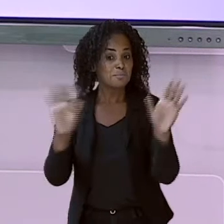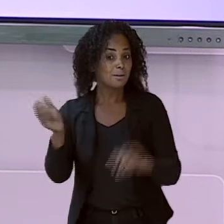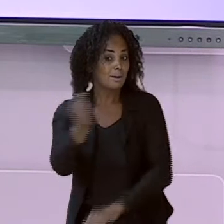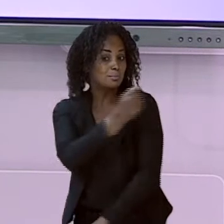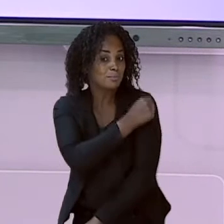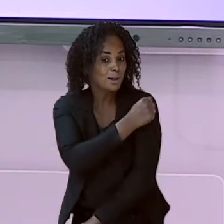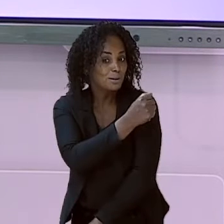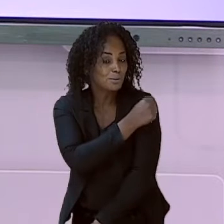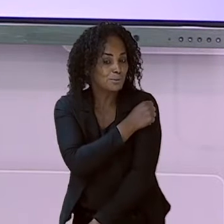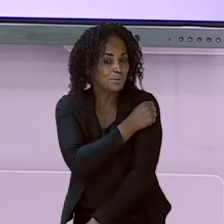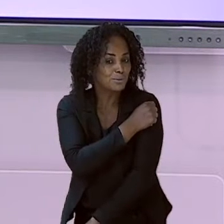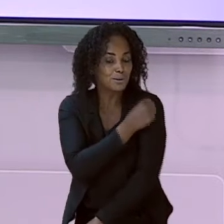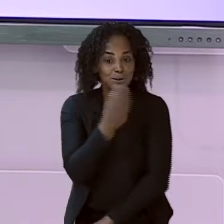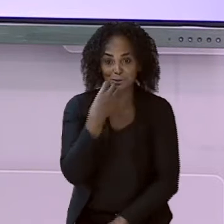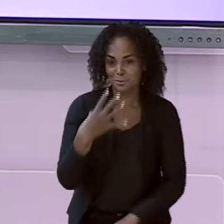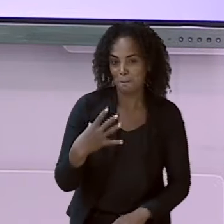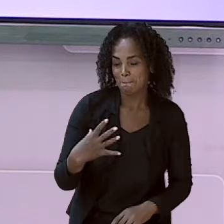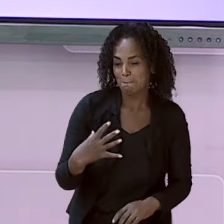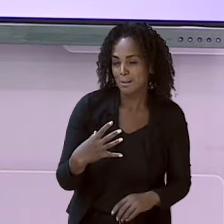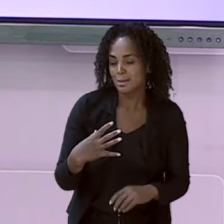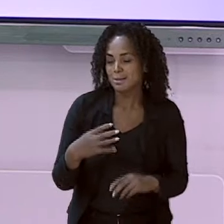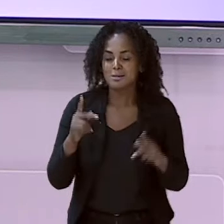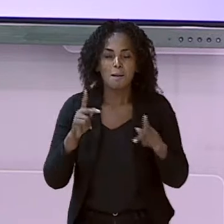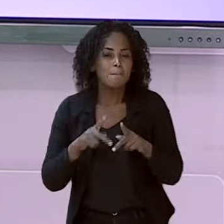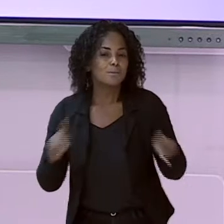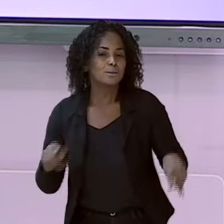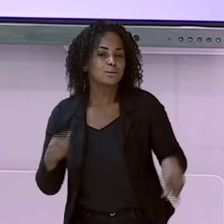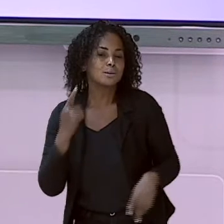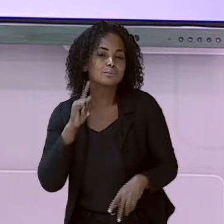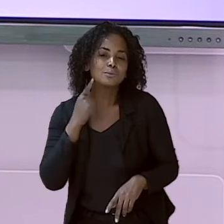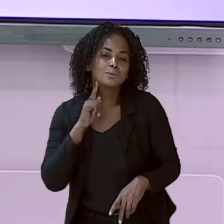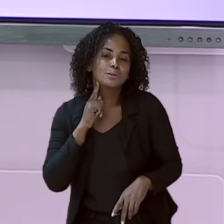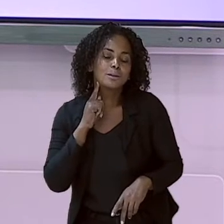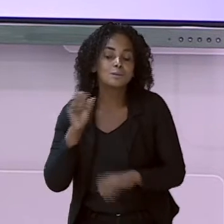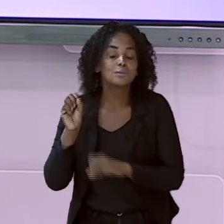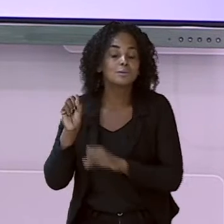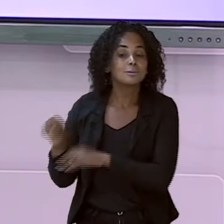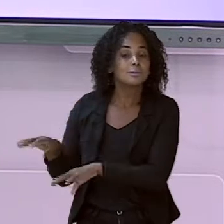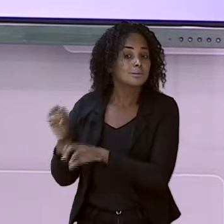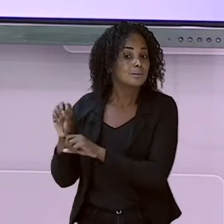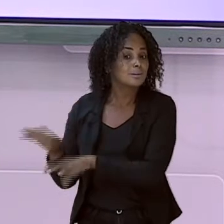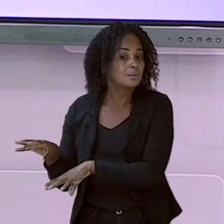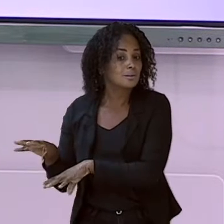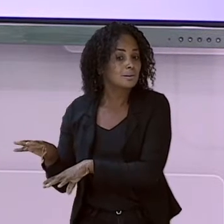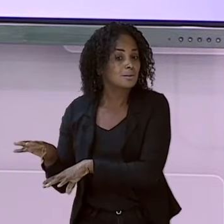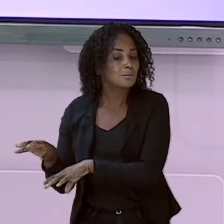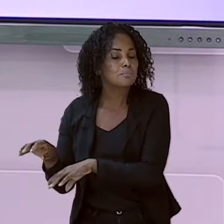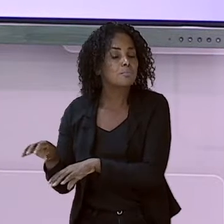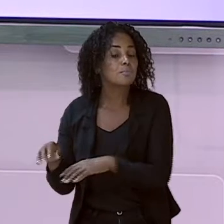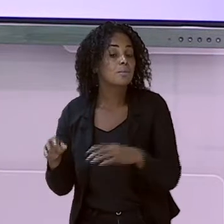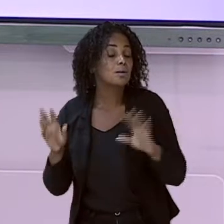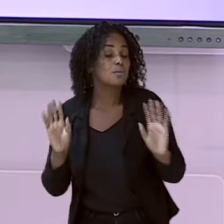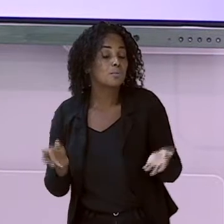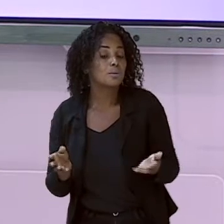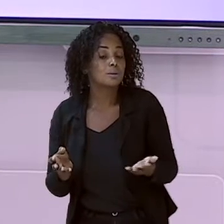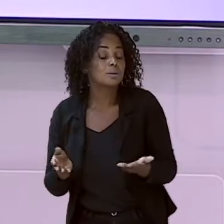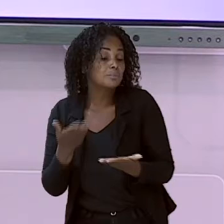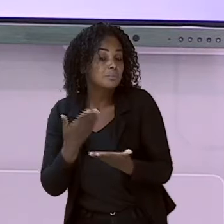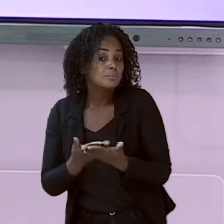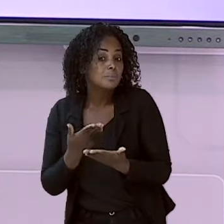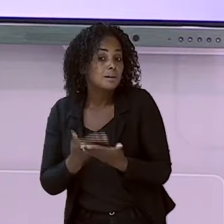Olá, estudantes, tudo bem? Sou a professora Gisele, da EJA. Hoje venho para mais uma aula